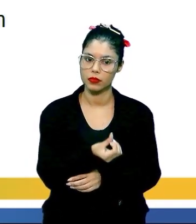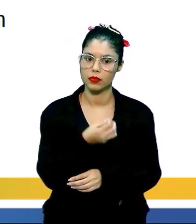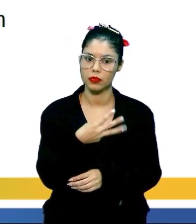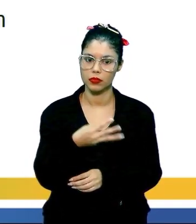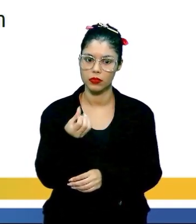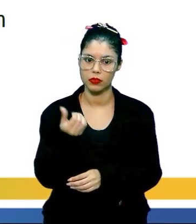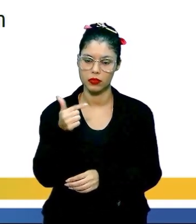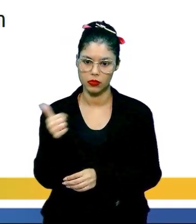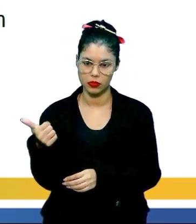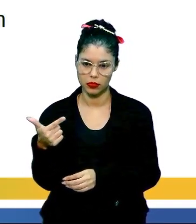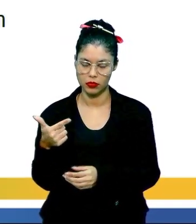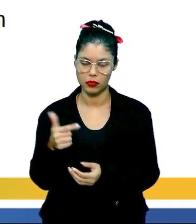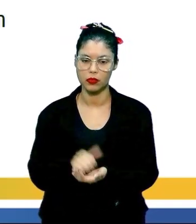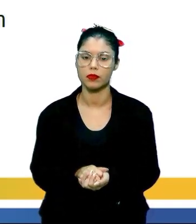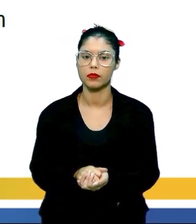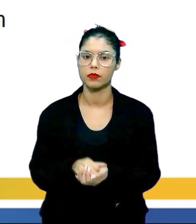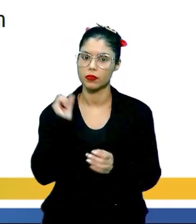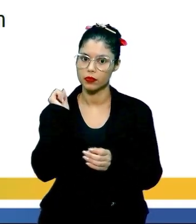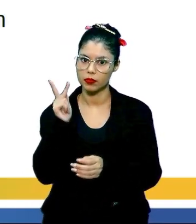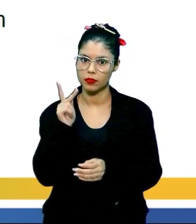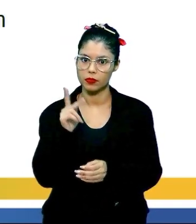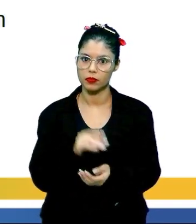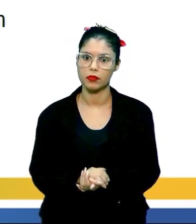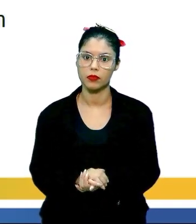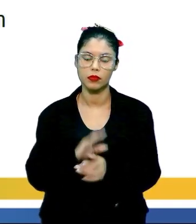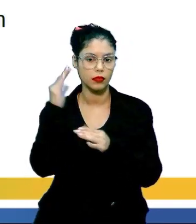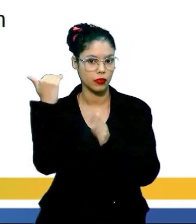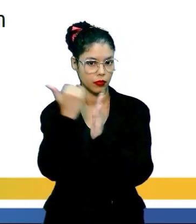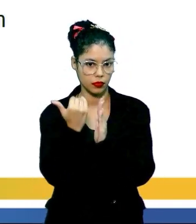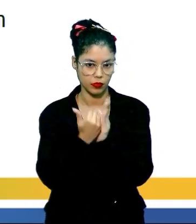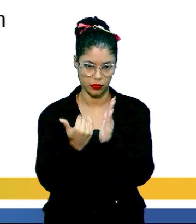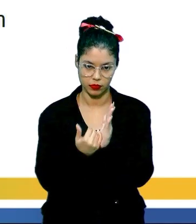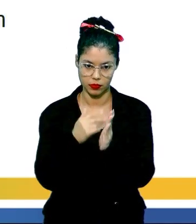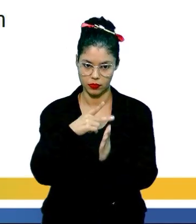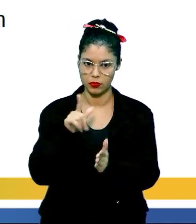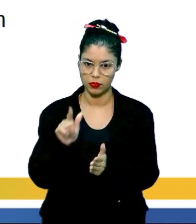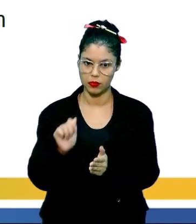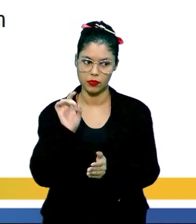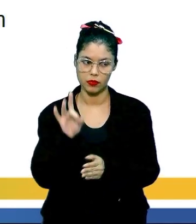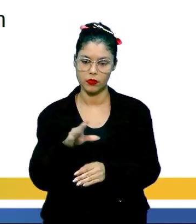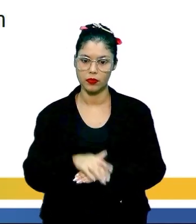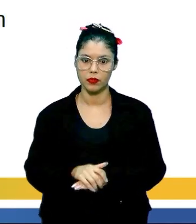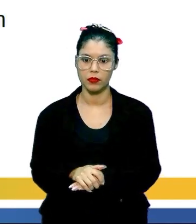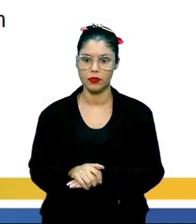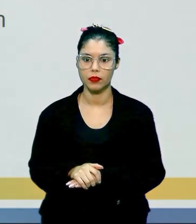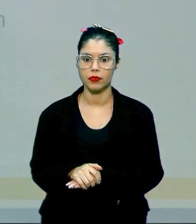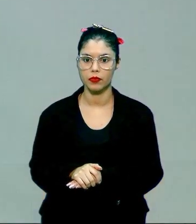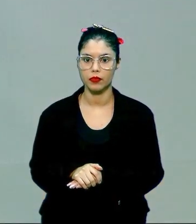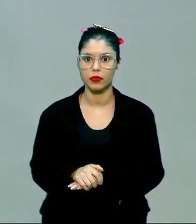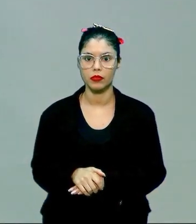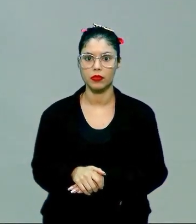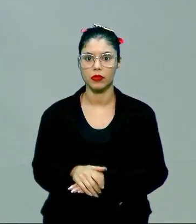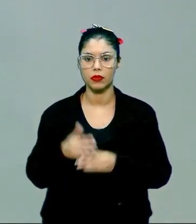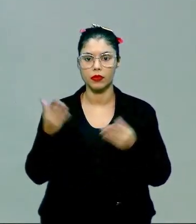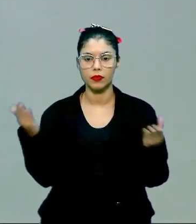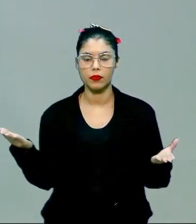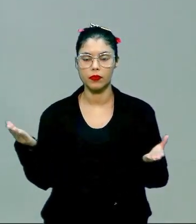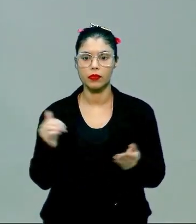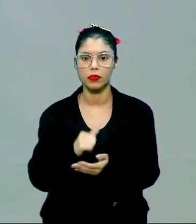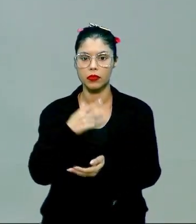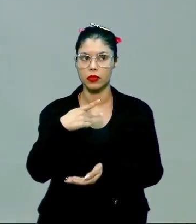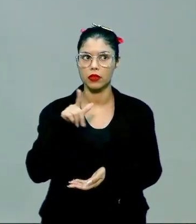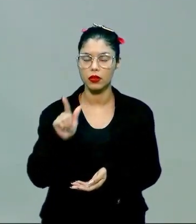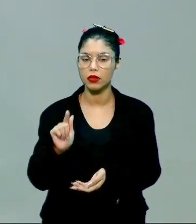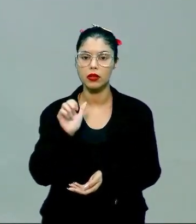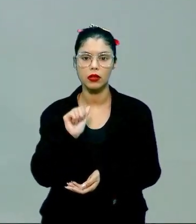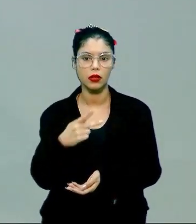3, 6 e 12, ok? Classificando a PG, apenas isso, certo? Pessoal, PG